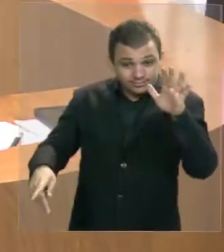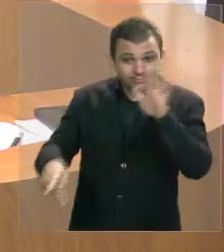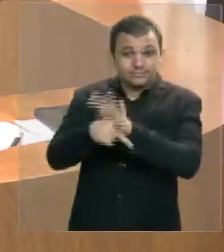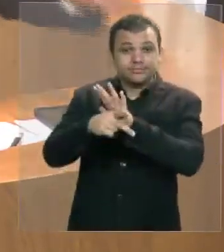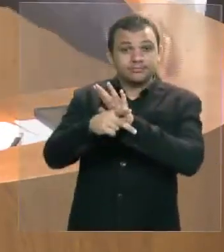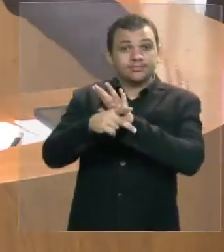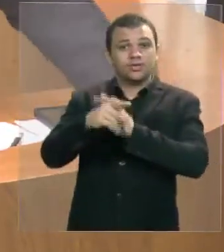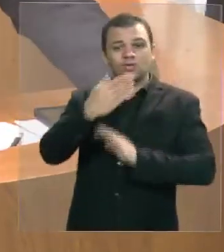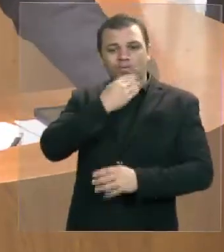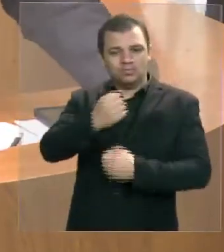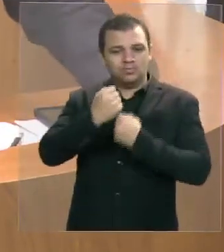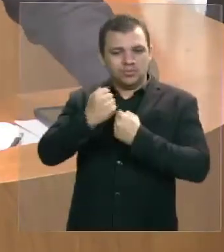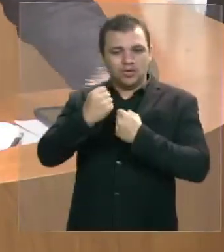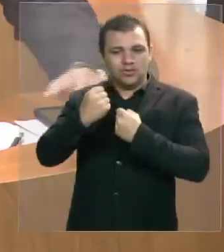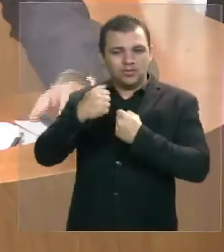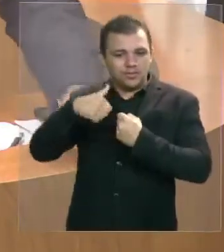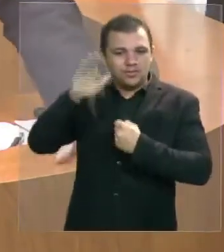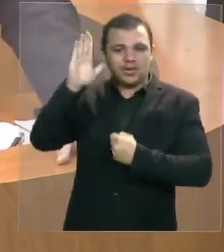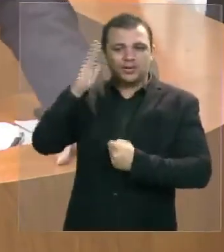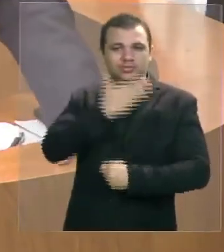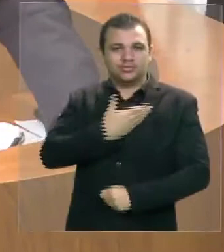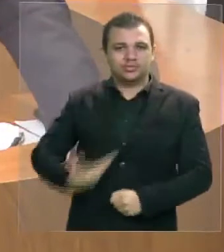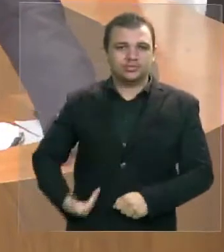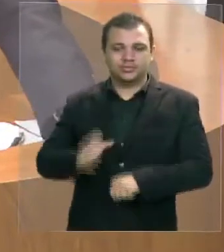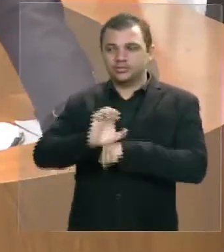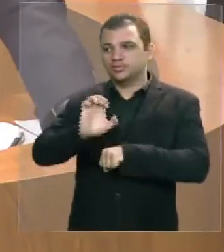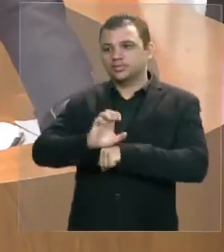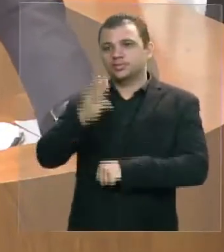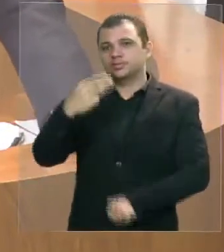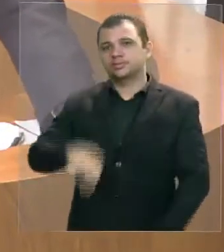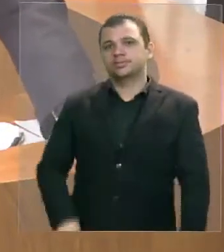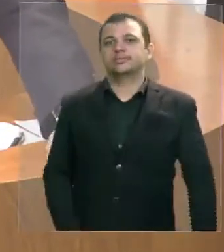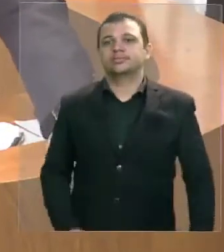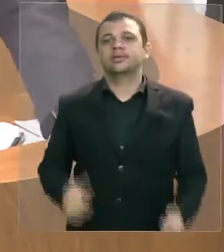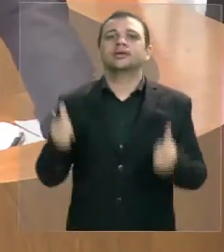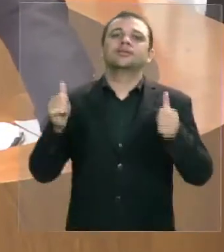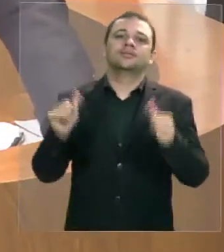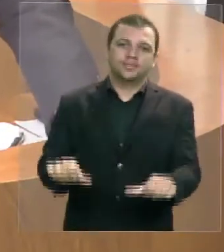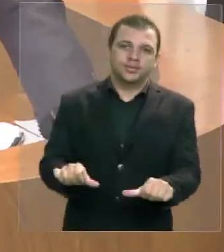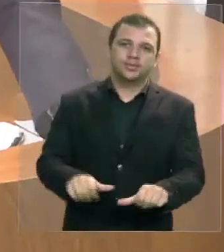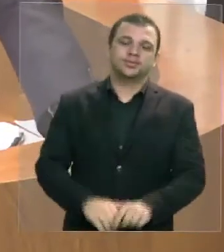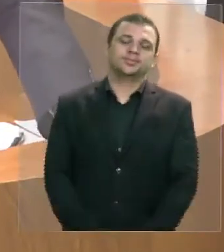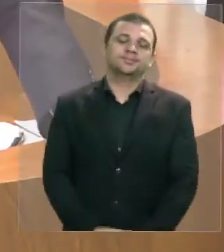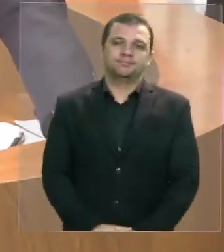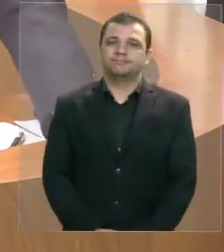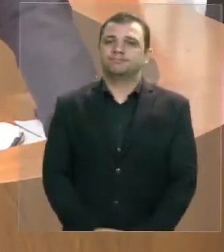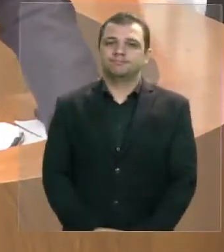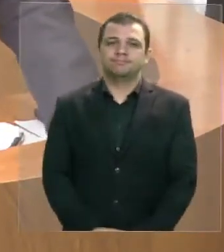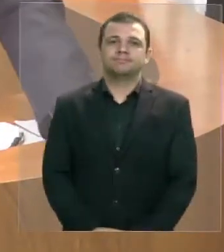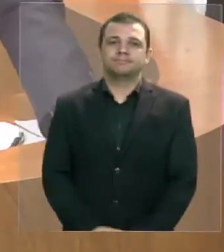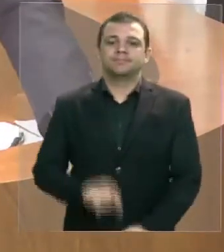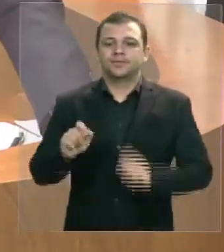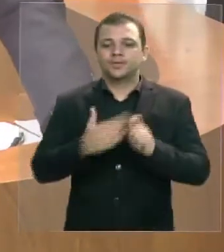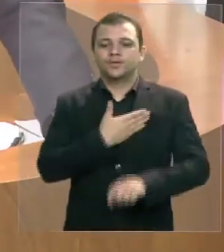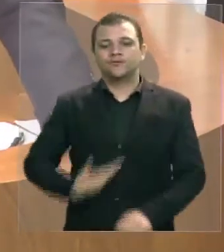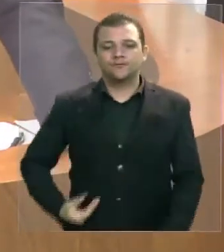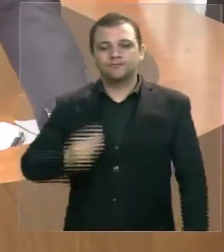Estado do Maranhão. Colinas. Aí vem a bomba. Aí vem a bomba de governo